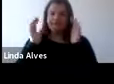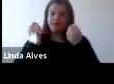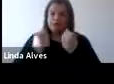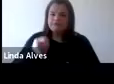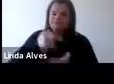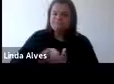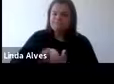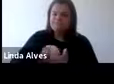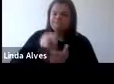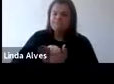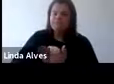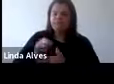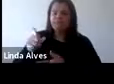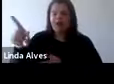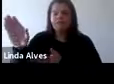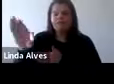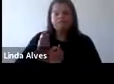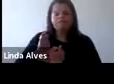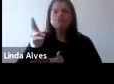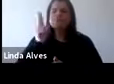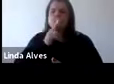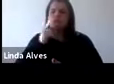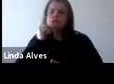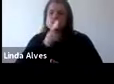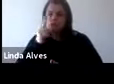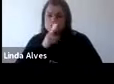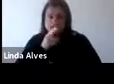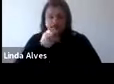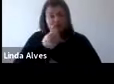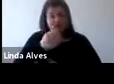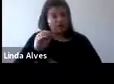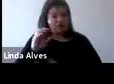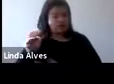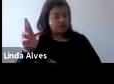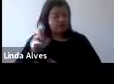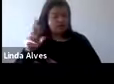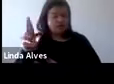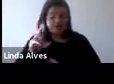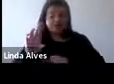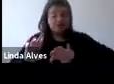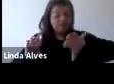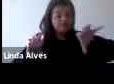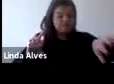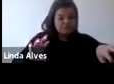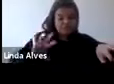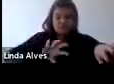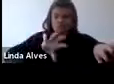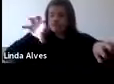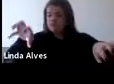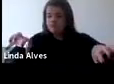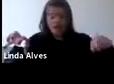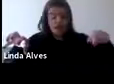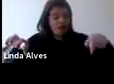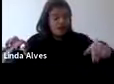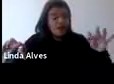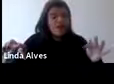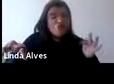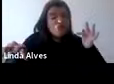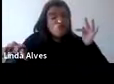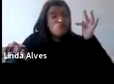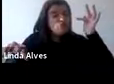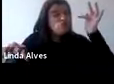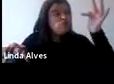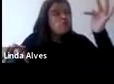reivindicação, explicando para as pessoas a diferença entre um pacote futuro e a